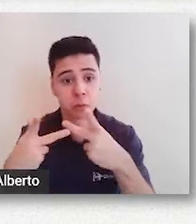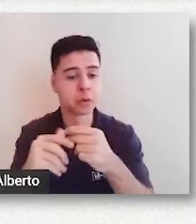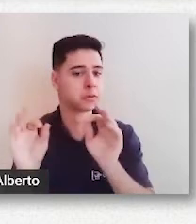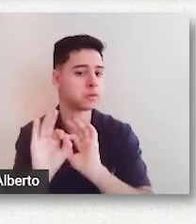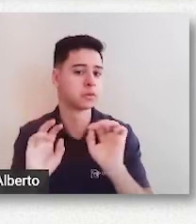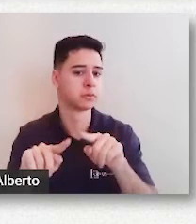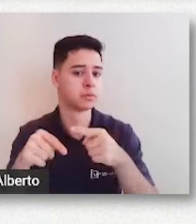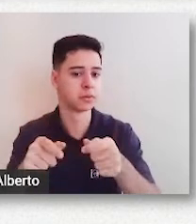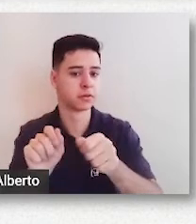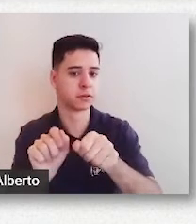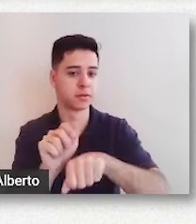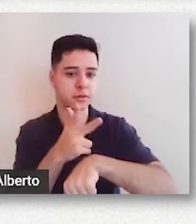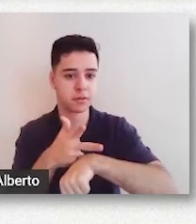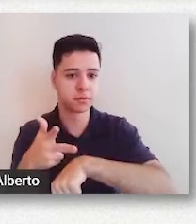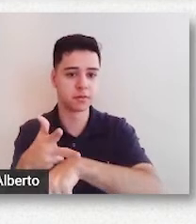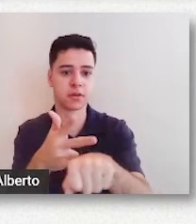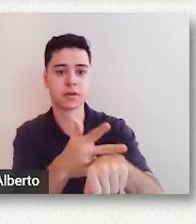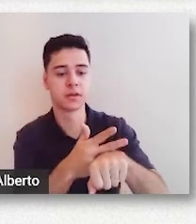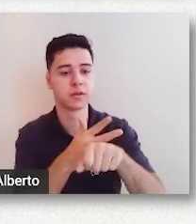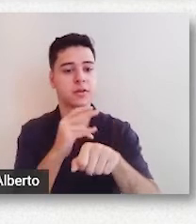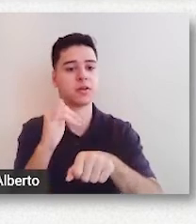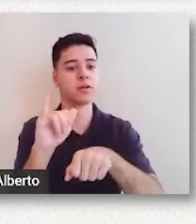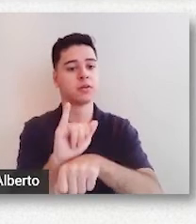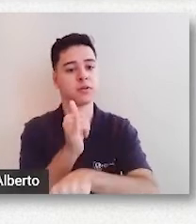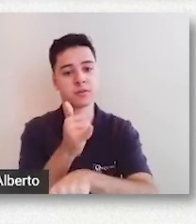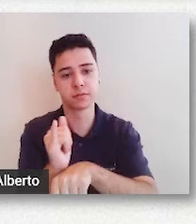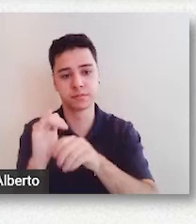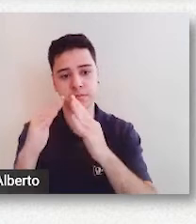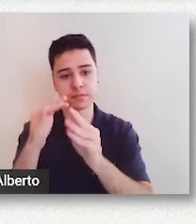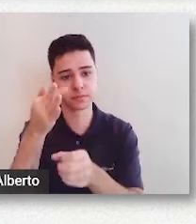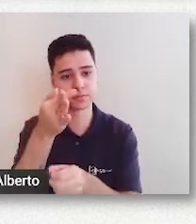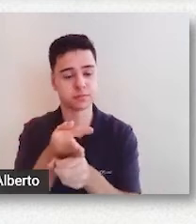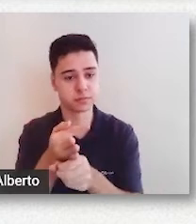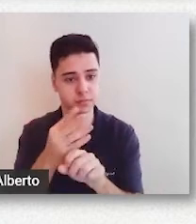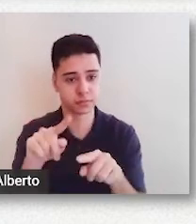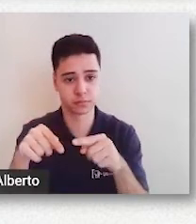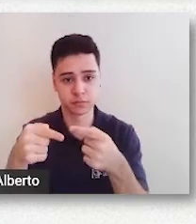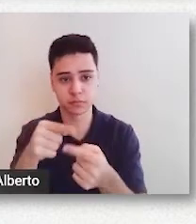né, gravado no canal do YouTube da Casa Fiat. Aí vocês podem voltar